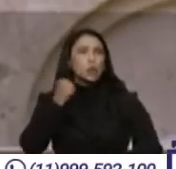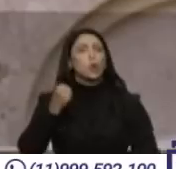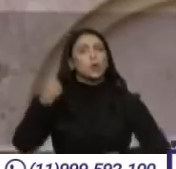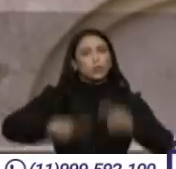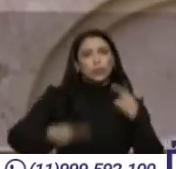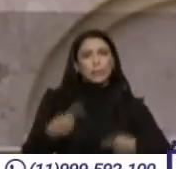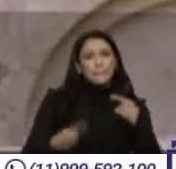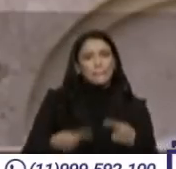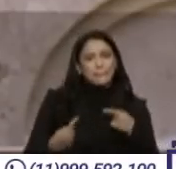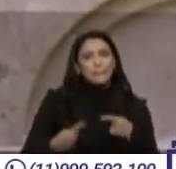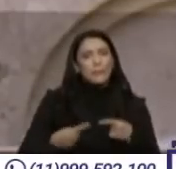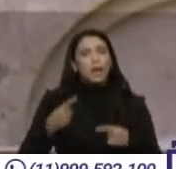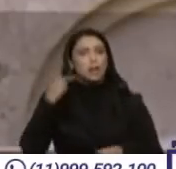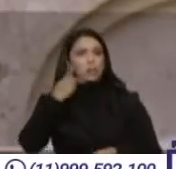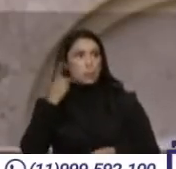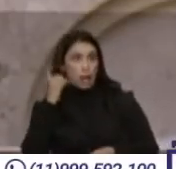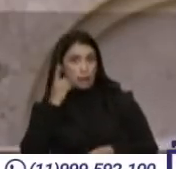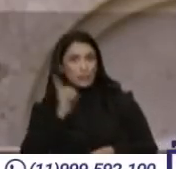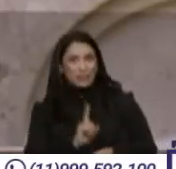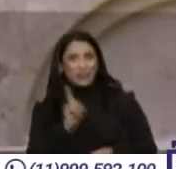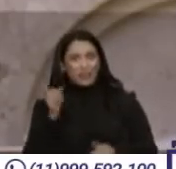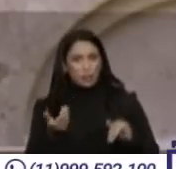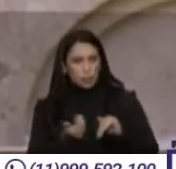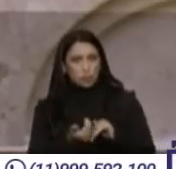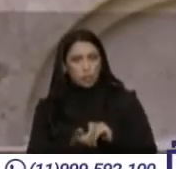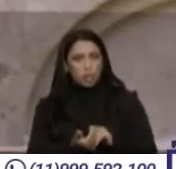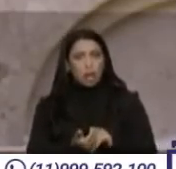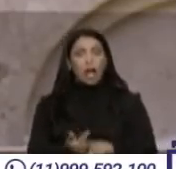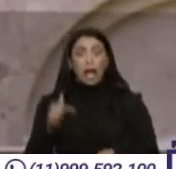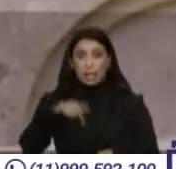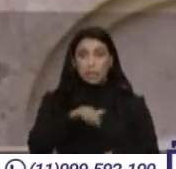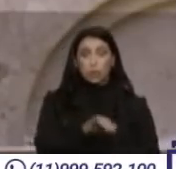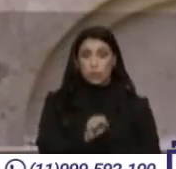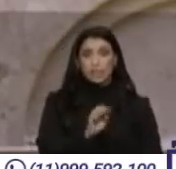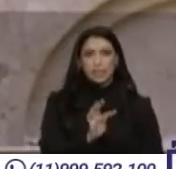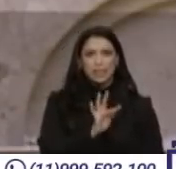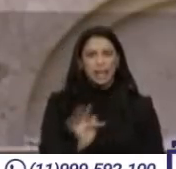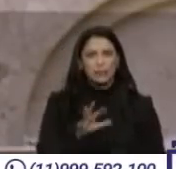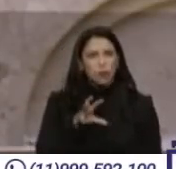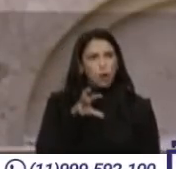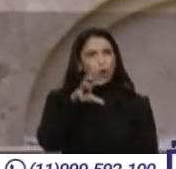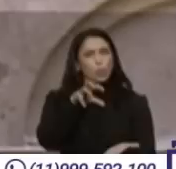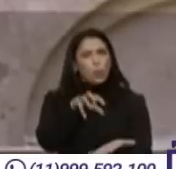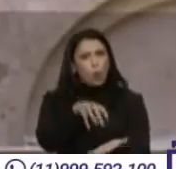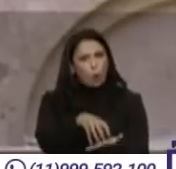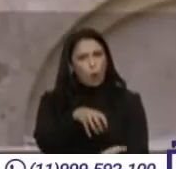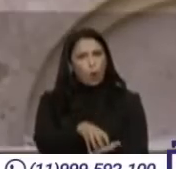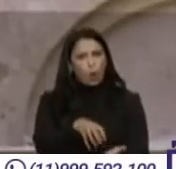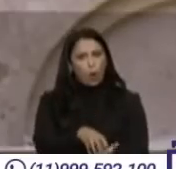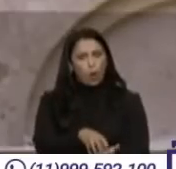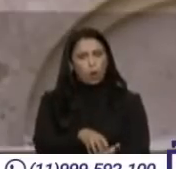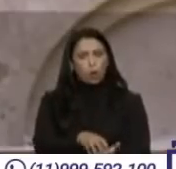com Pinheiro Machado. Atua, assim, esta Corte Suprema como órgão de encerramento